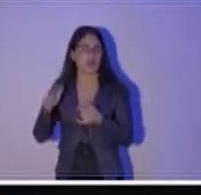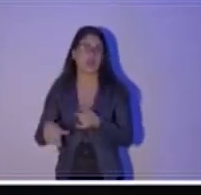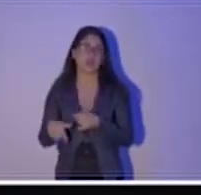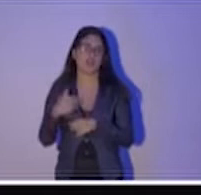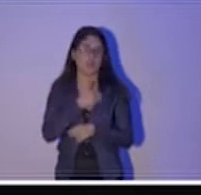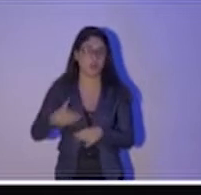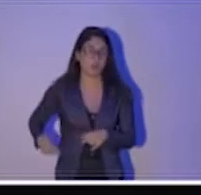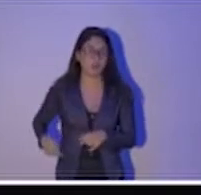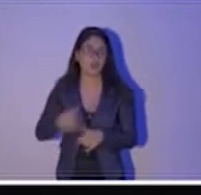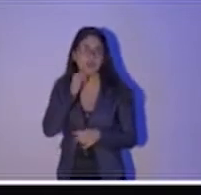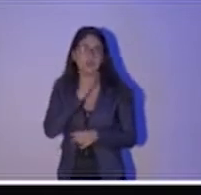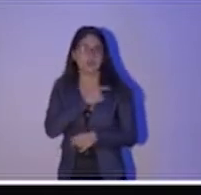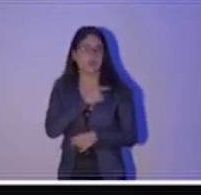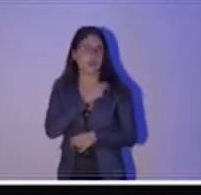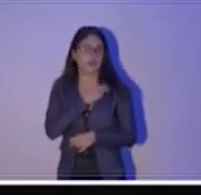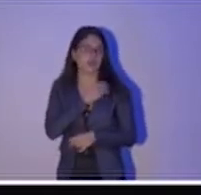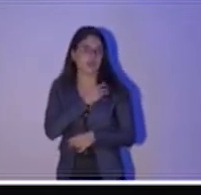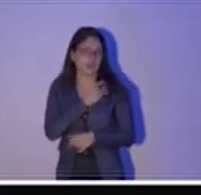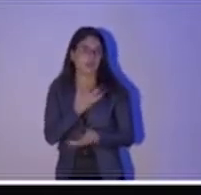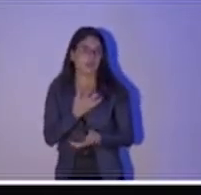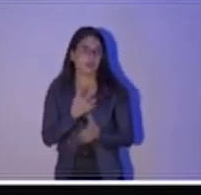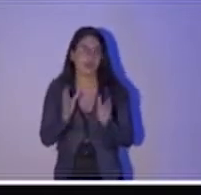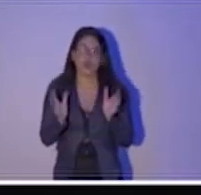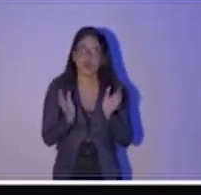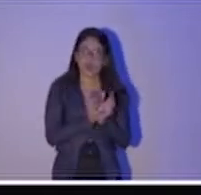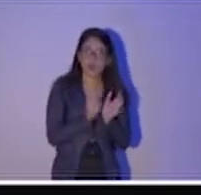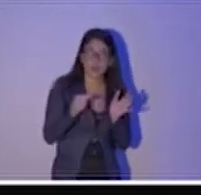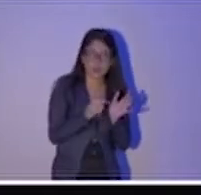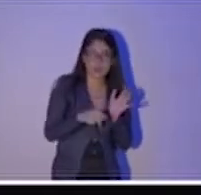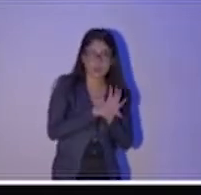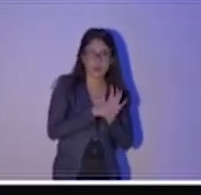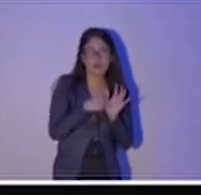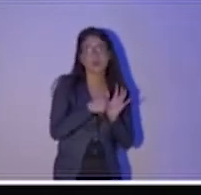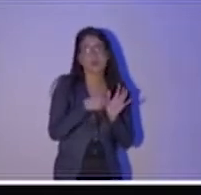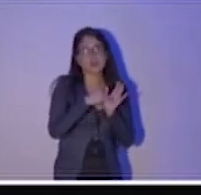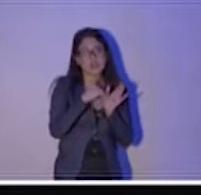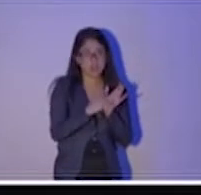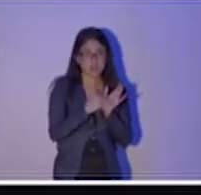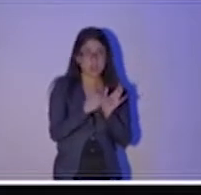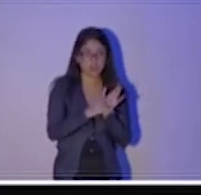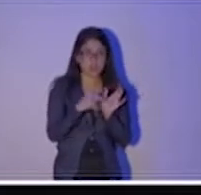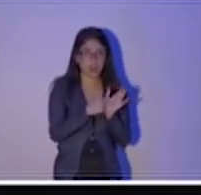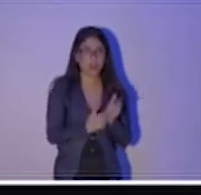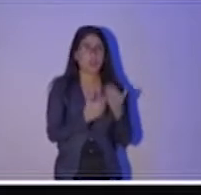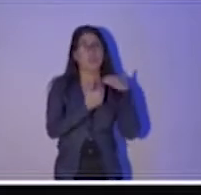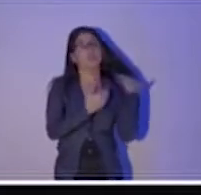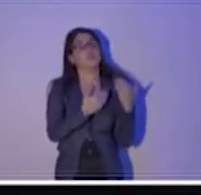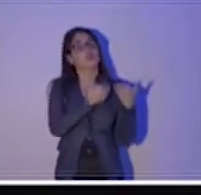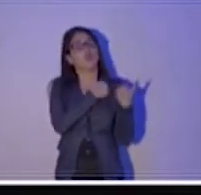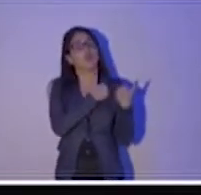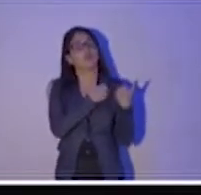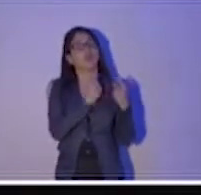ensino médio, por exemplo, né? É o time da secretaria que é responsável por pensar o currículo,